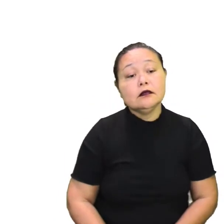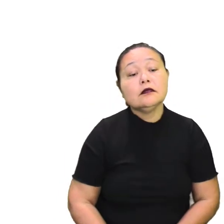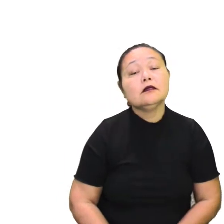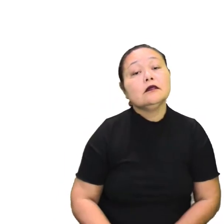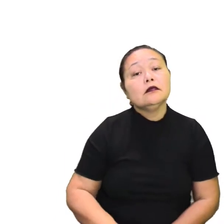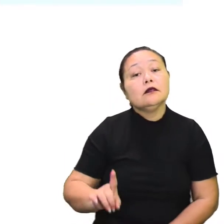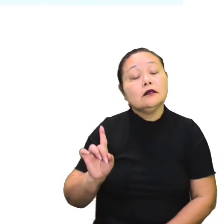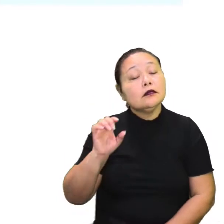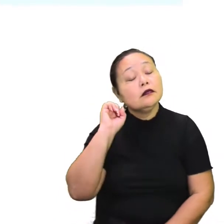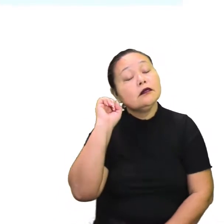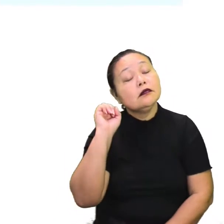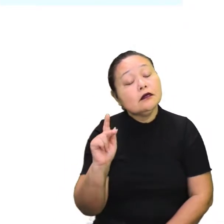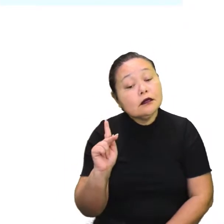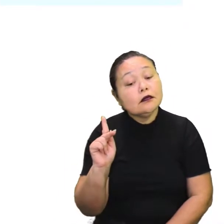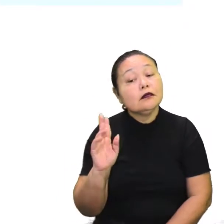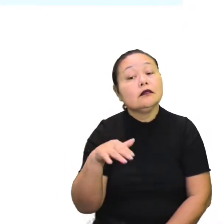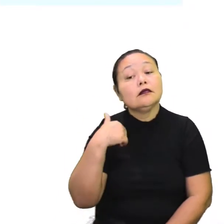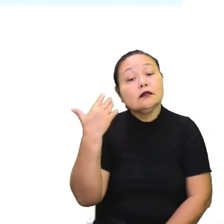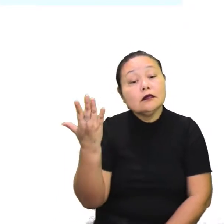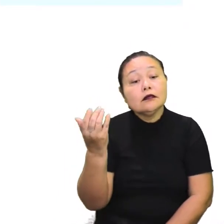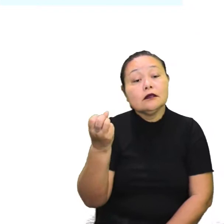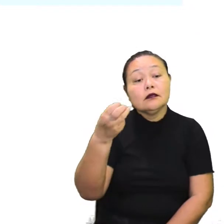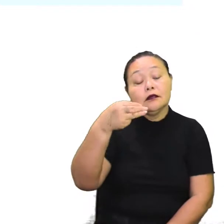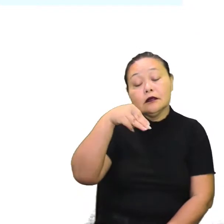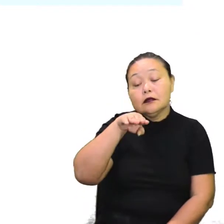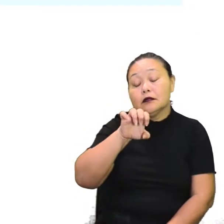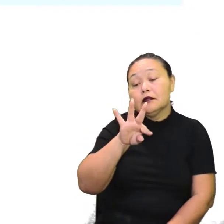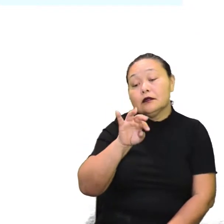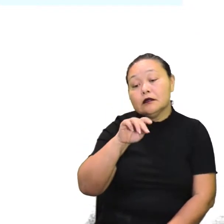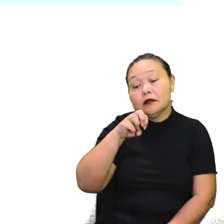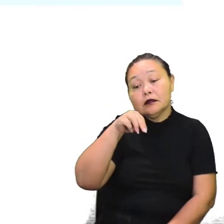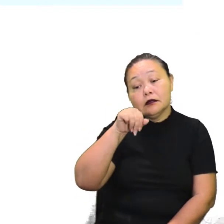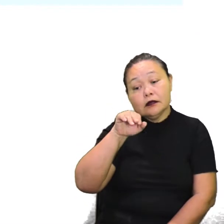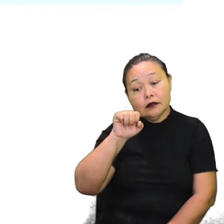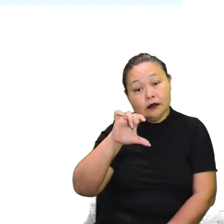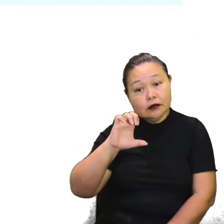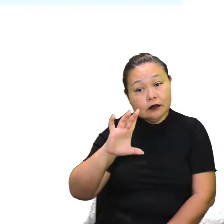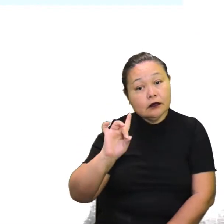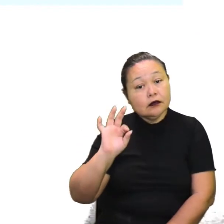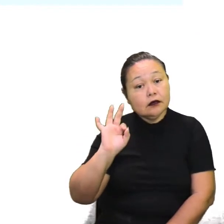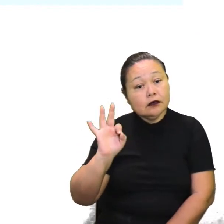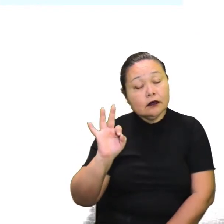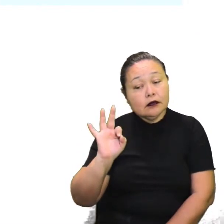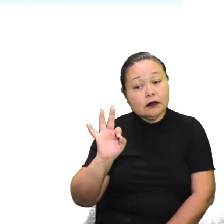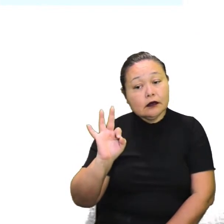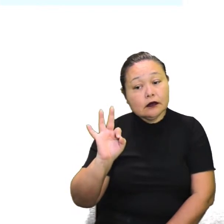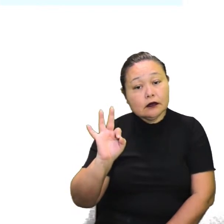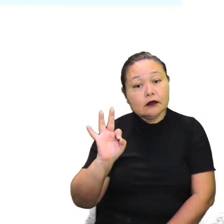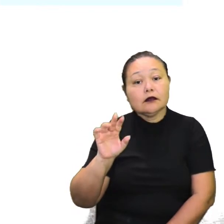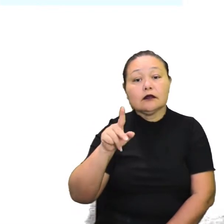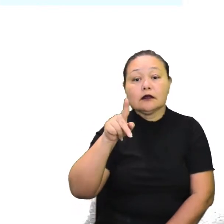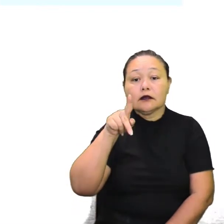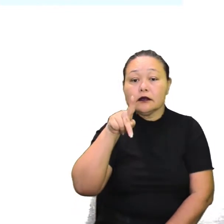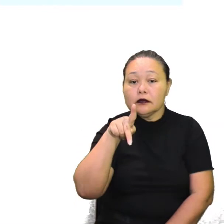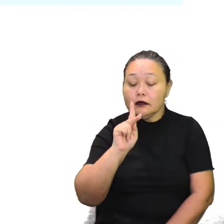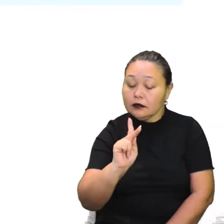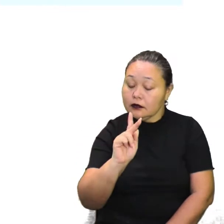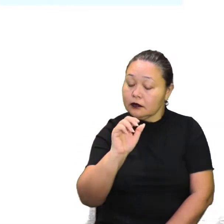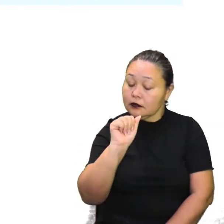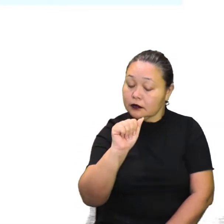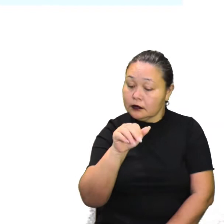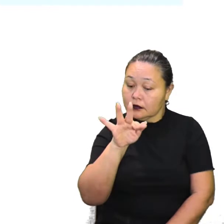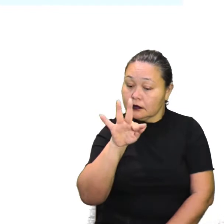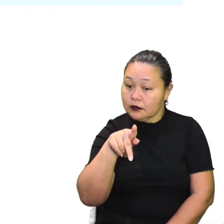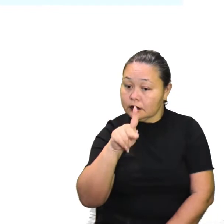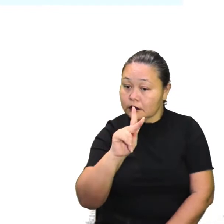sentidos. Ok, então a metamorfose, né? Exatamente, olha só, Kafka de 1883